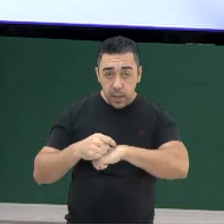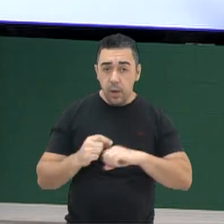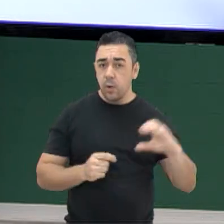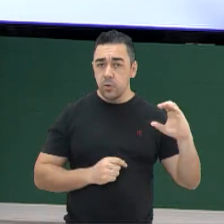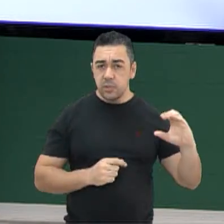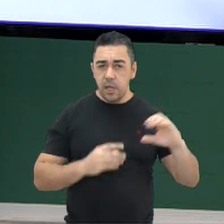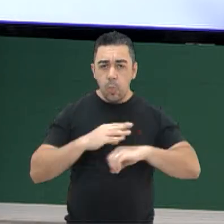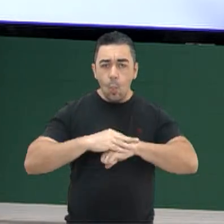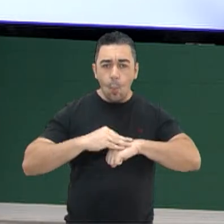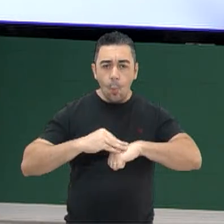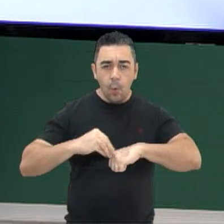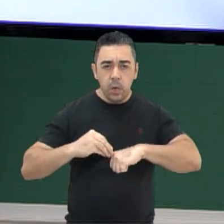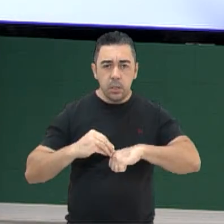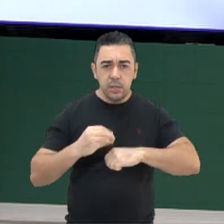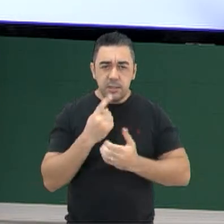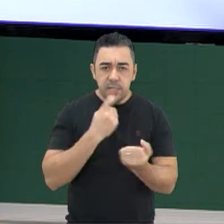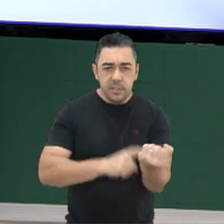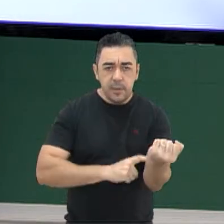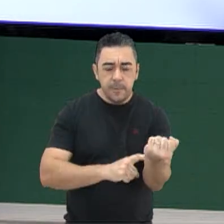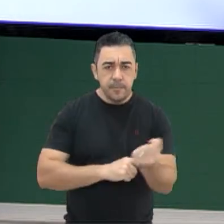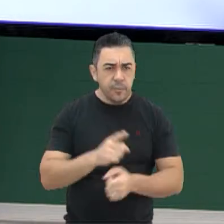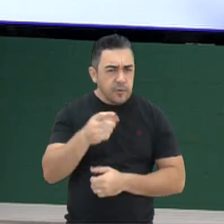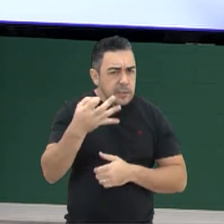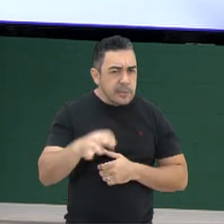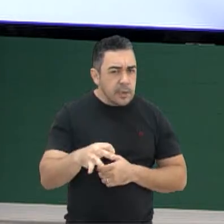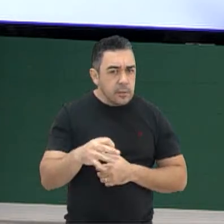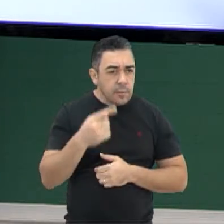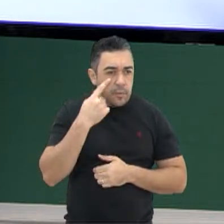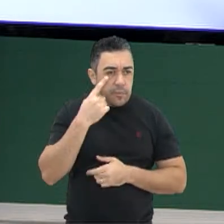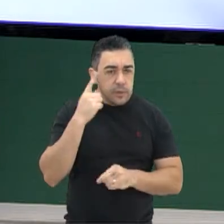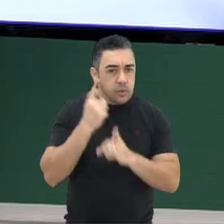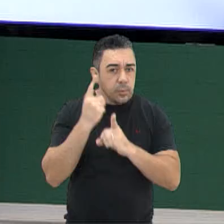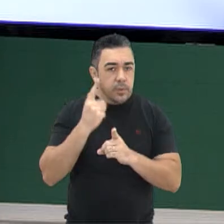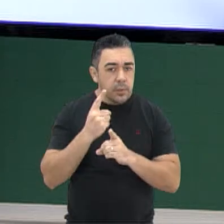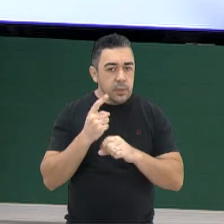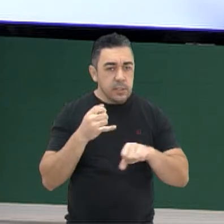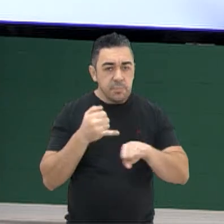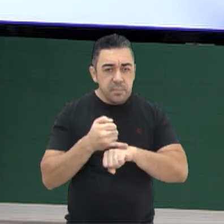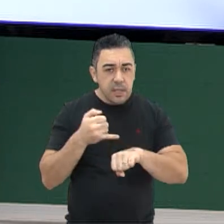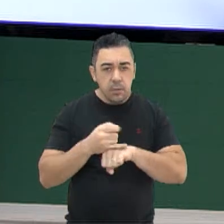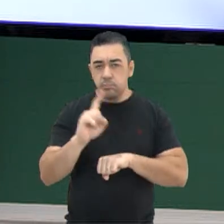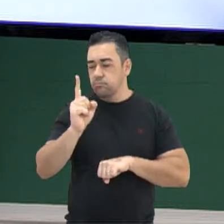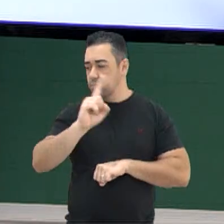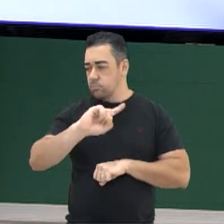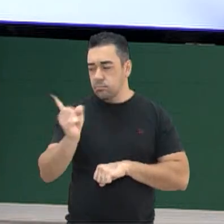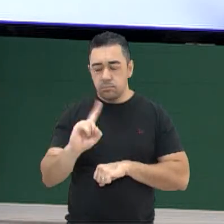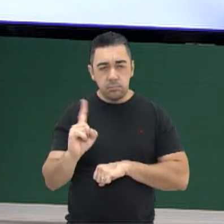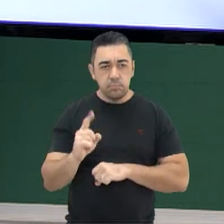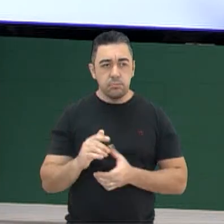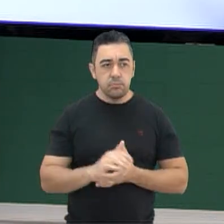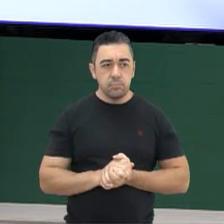C. Sanguessugas? Será que você acertou? Vamos descobrir. Espinhos? Não.